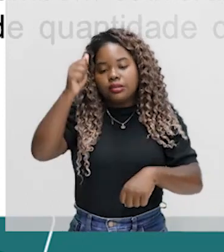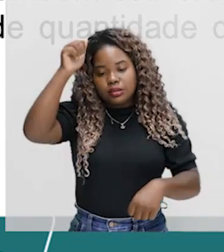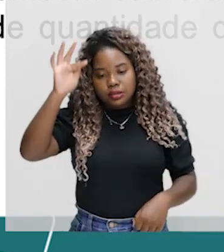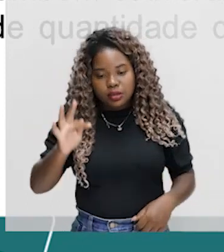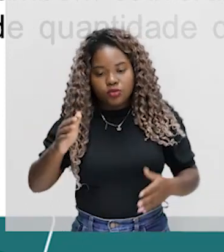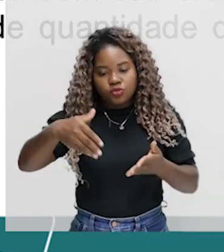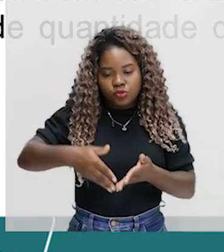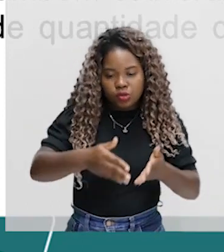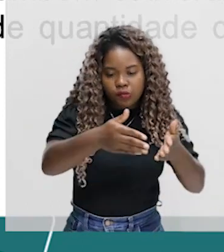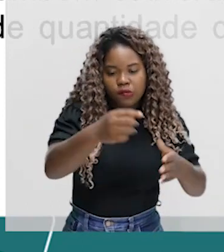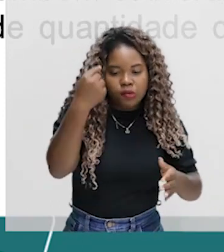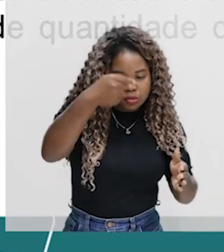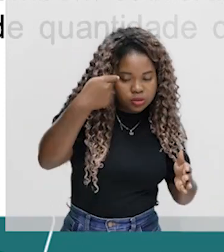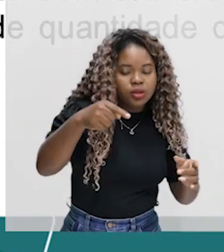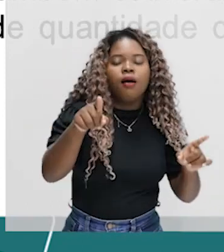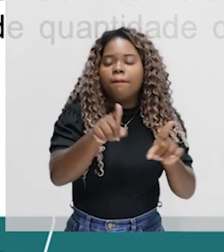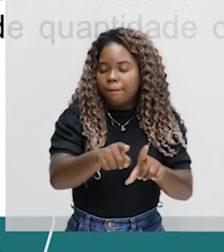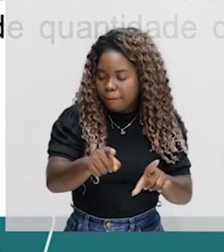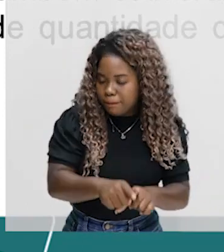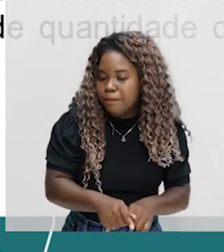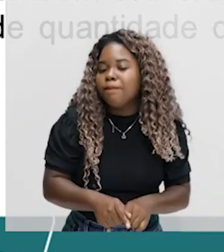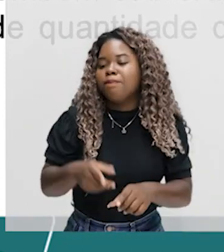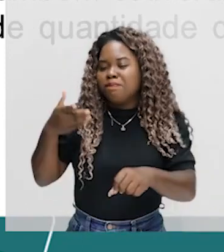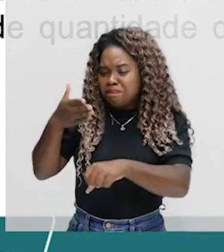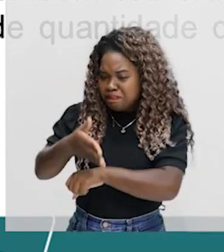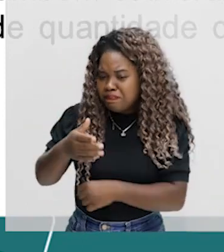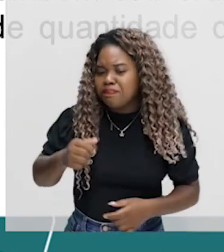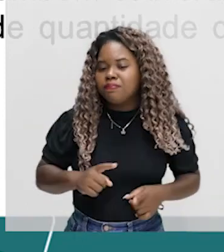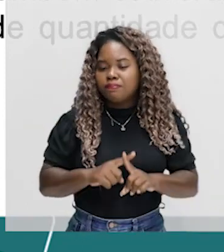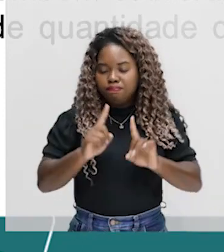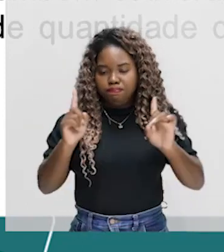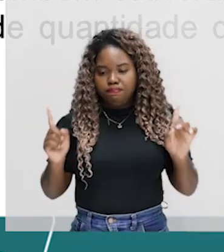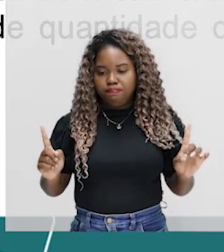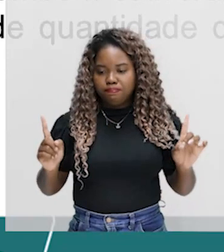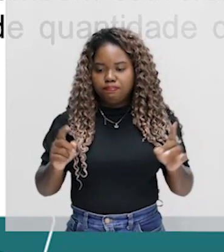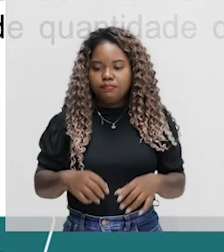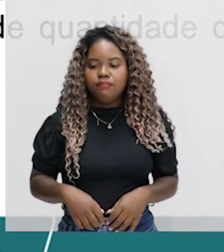espanhóis também estiveram presentes. Mas